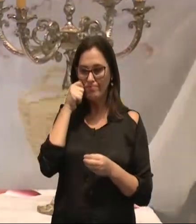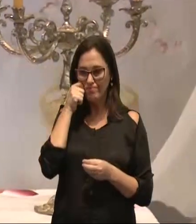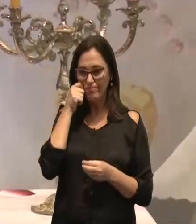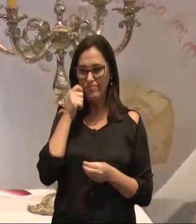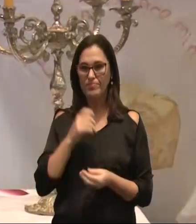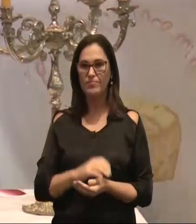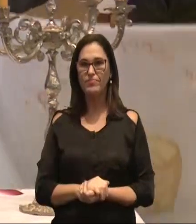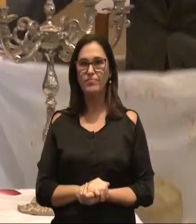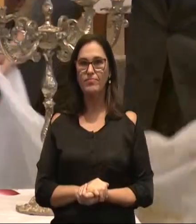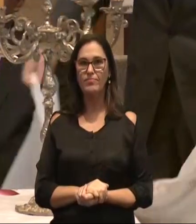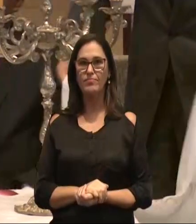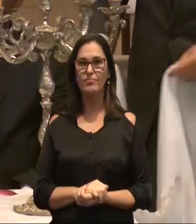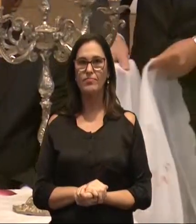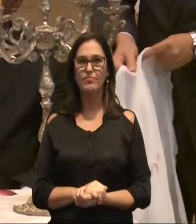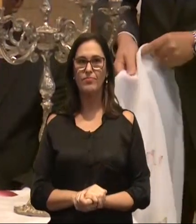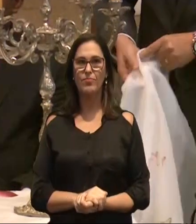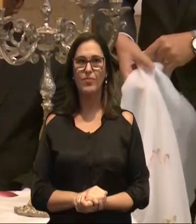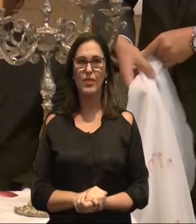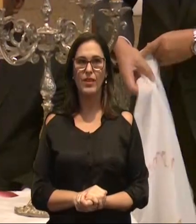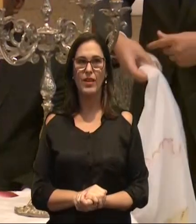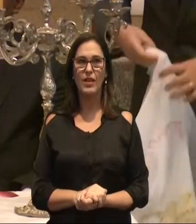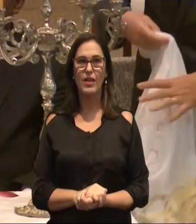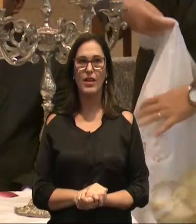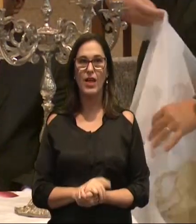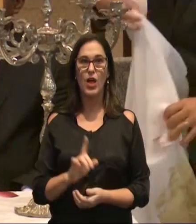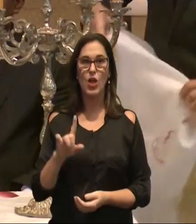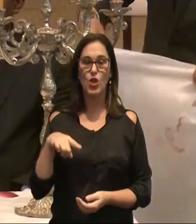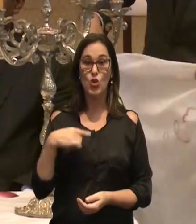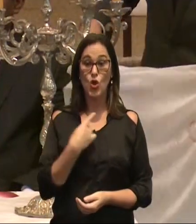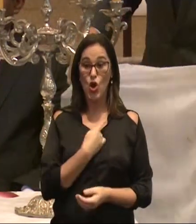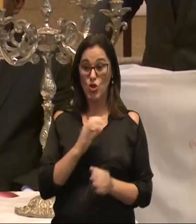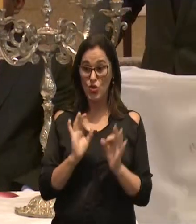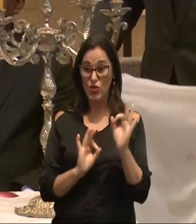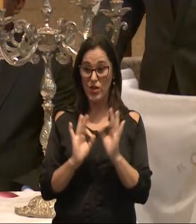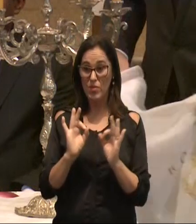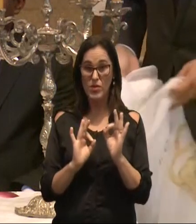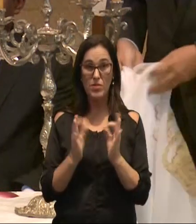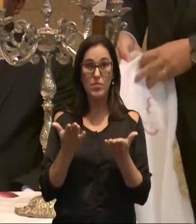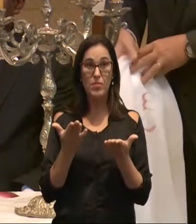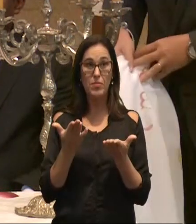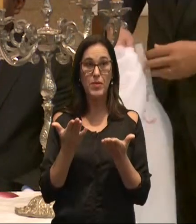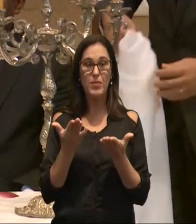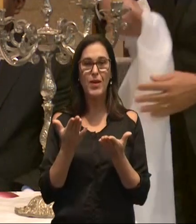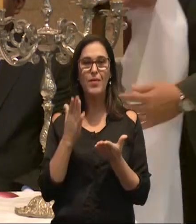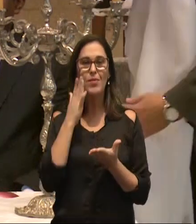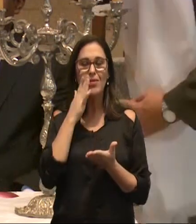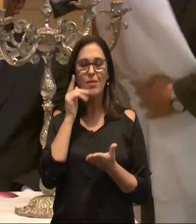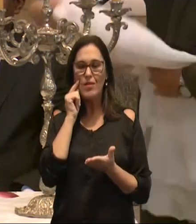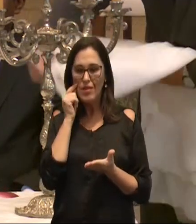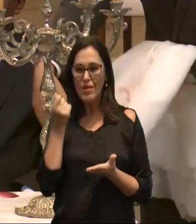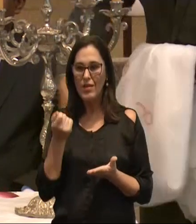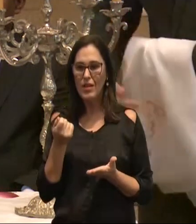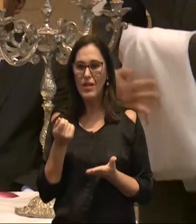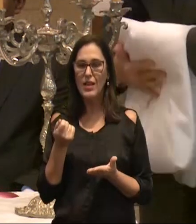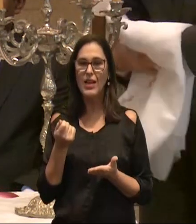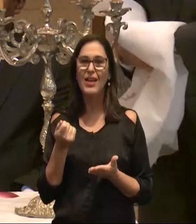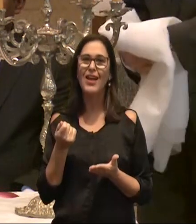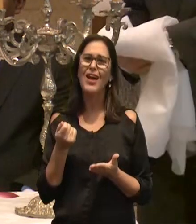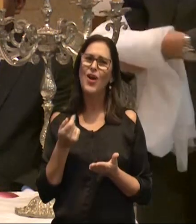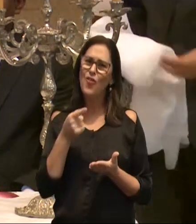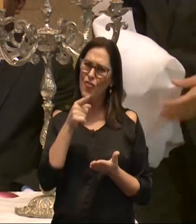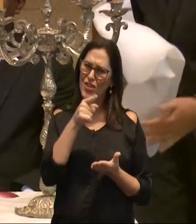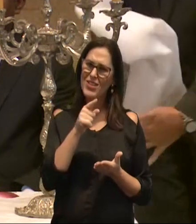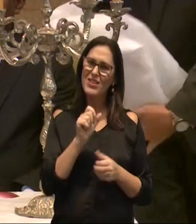Senhor. Enquanto nós estivermos nos preparando para este momento da ceia do Senhor, nós estaremos cantando, você